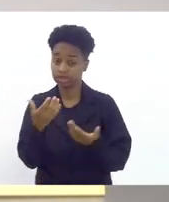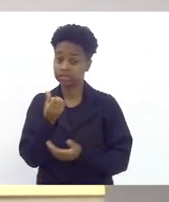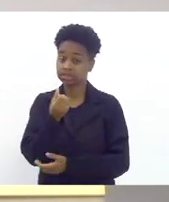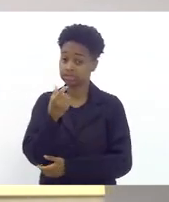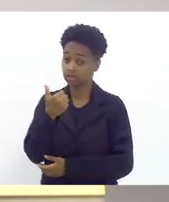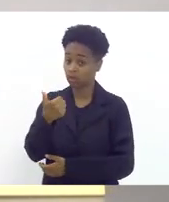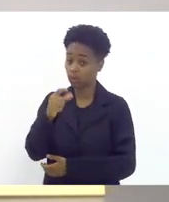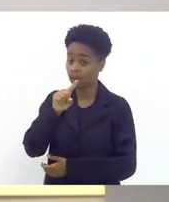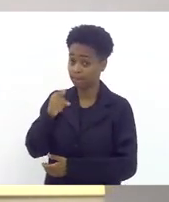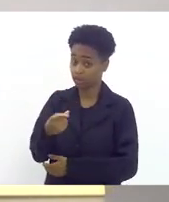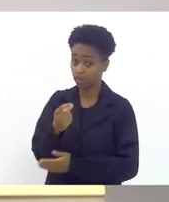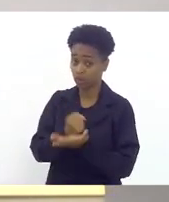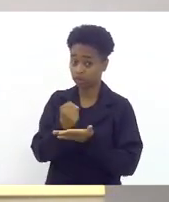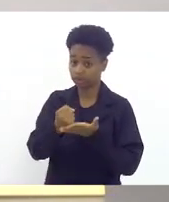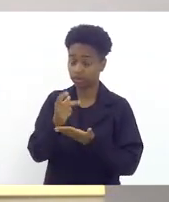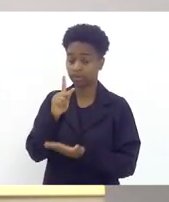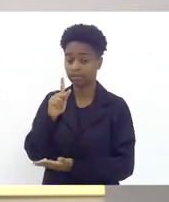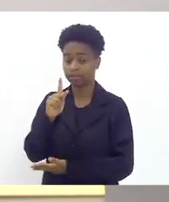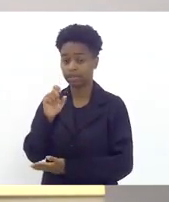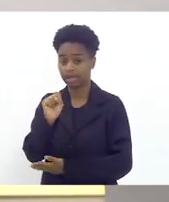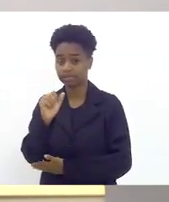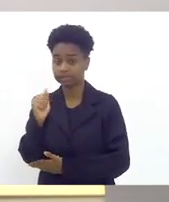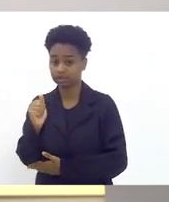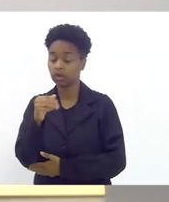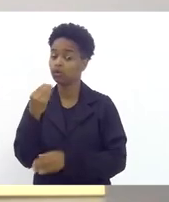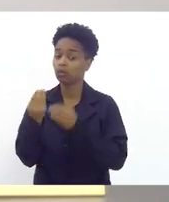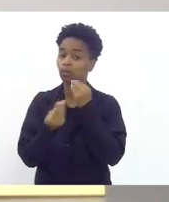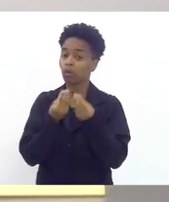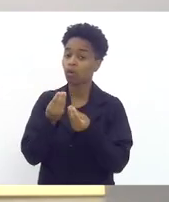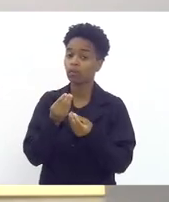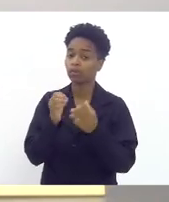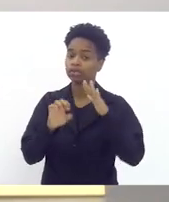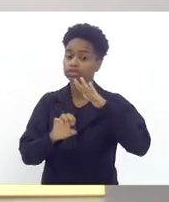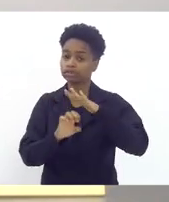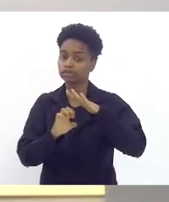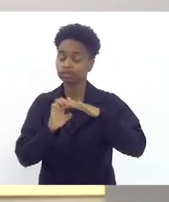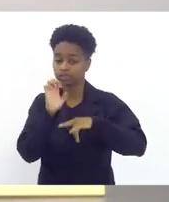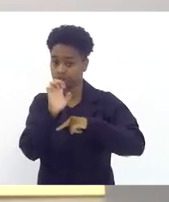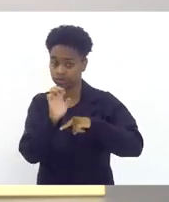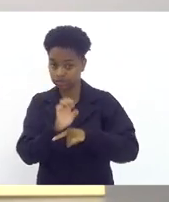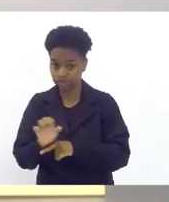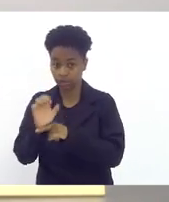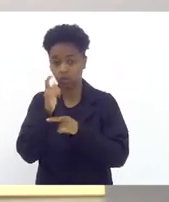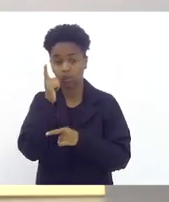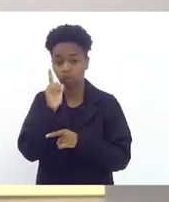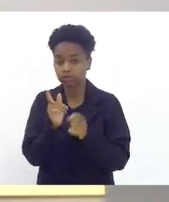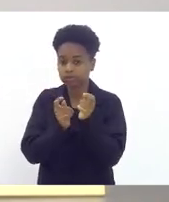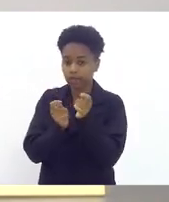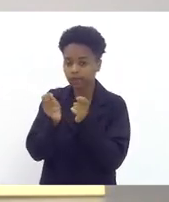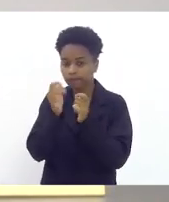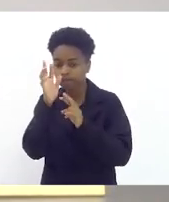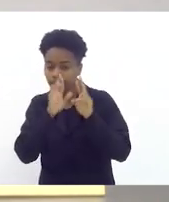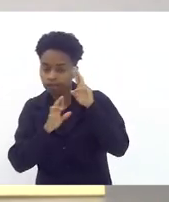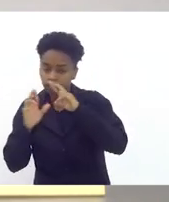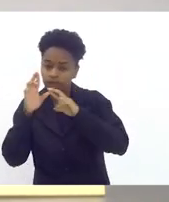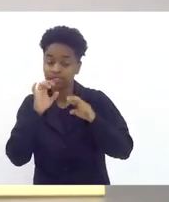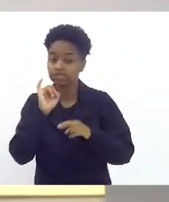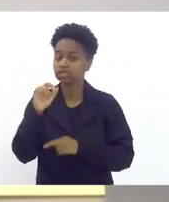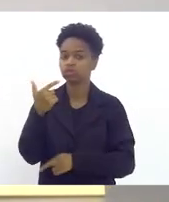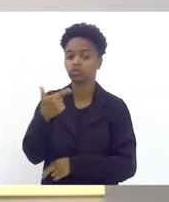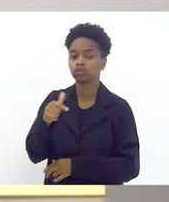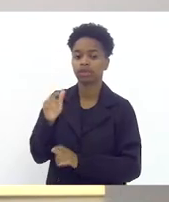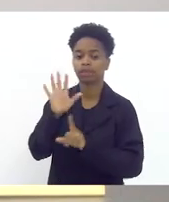contratos de PSA Como o estado contrata monitora se a gente não conseguir estruturar o que uma plataforma